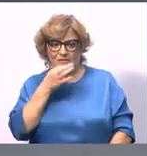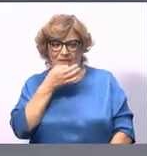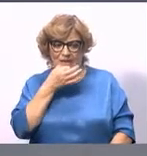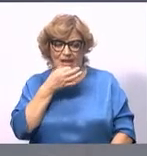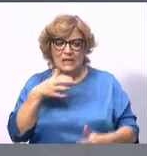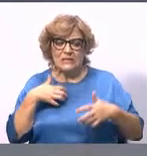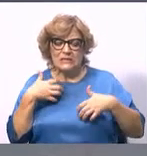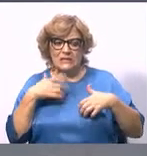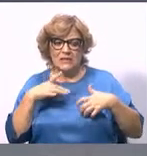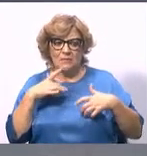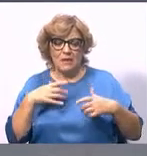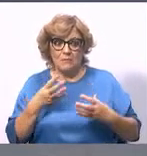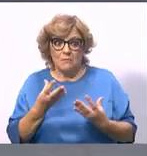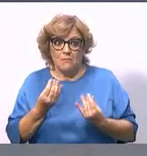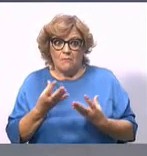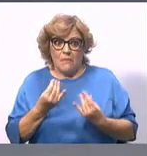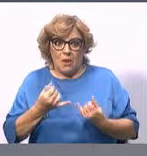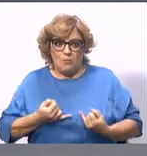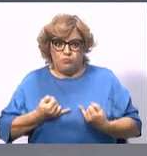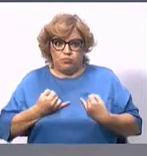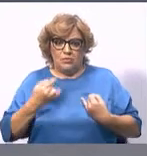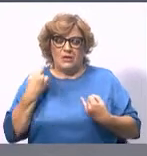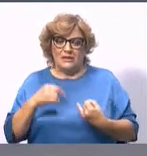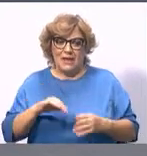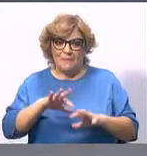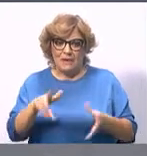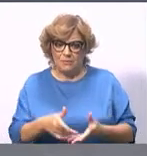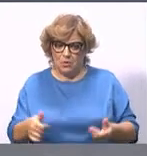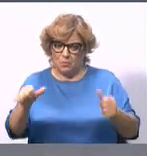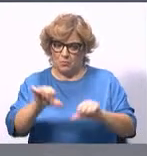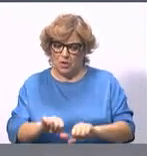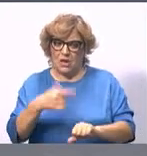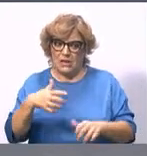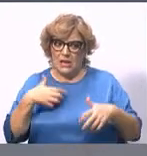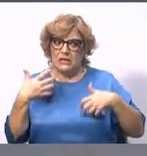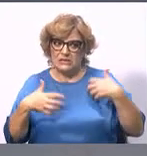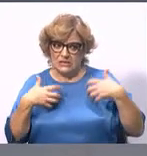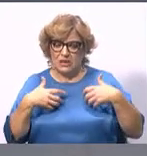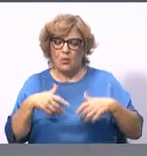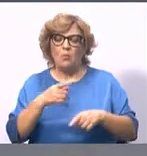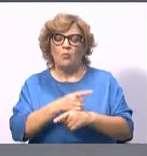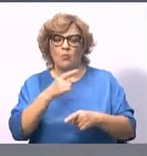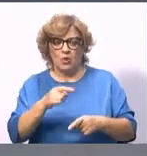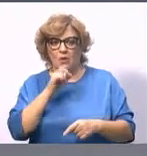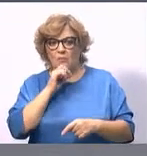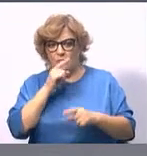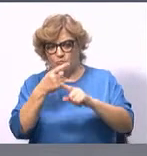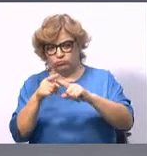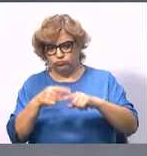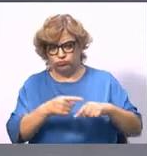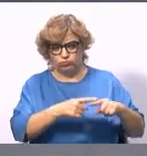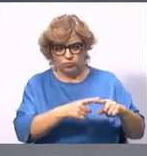sobre ansiedade e ataques de pânico. A pandemia provocou um aumento de casos de ansiedade e as causas podem ser